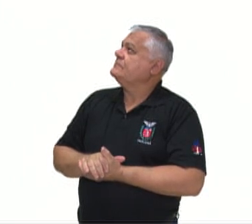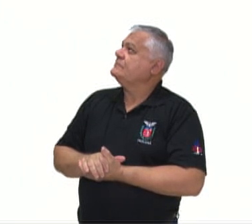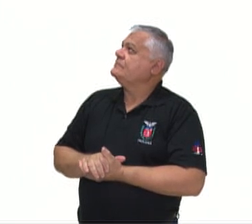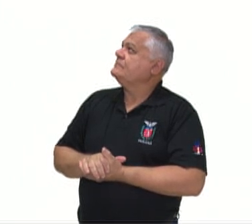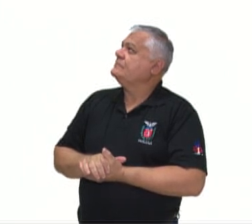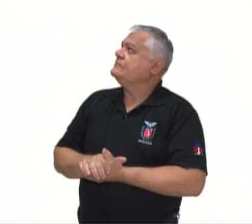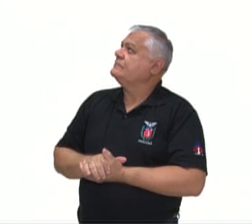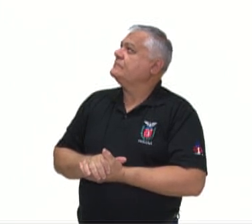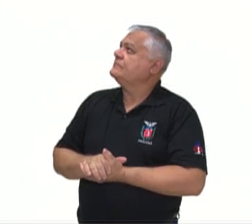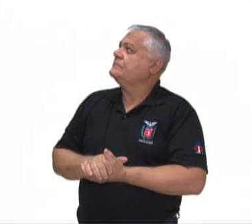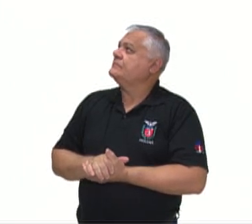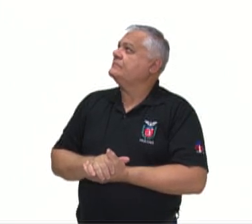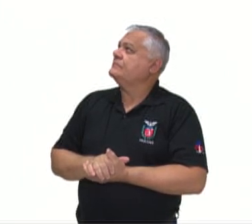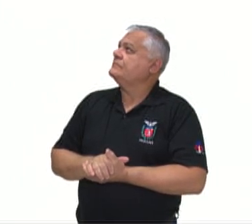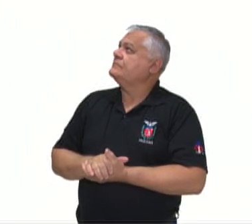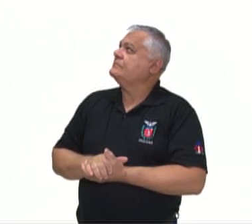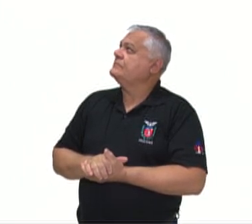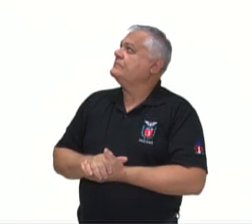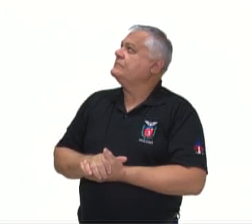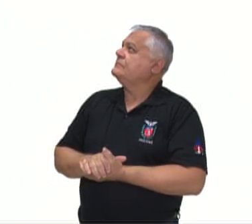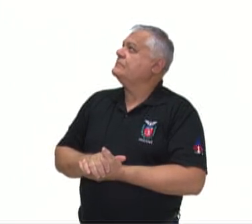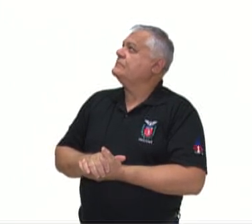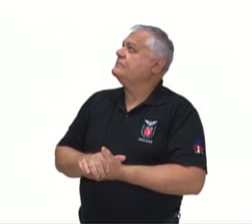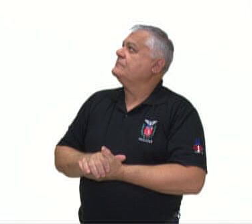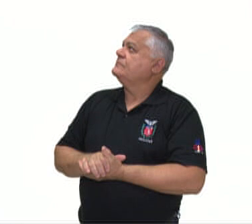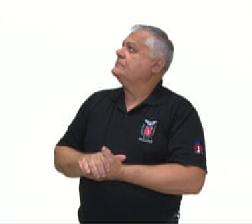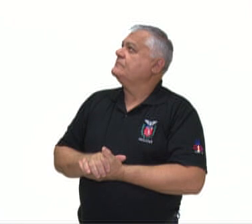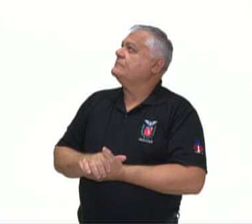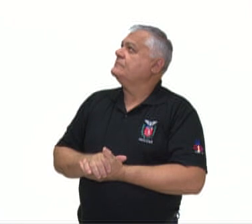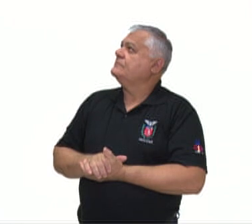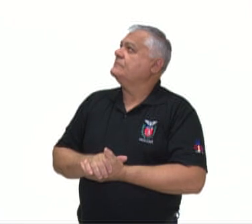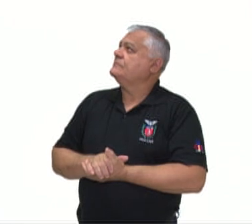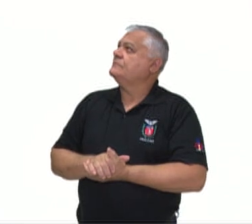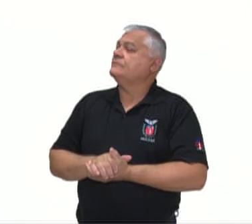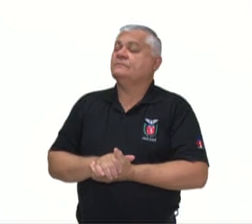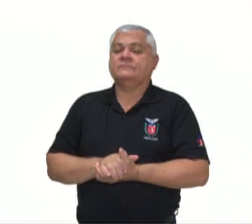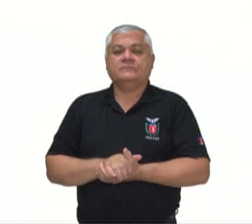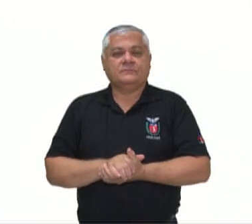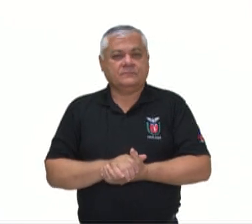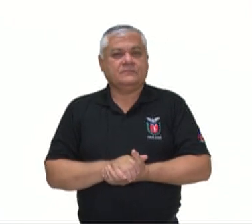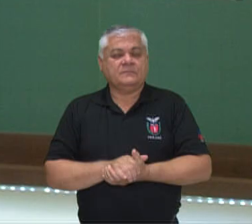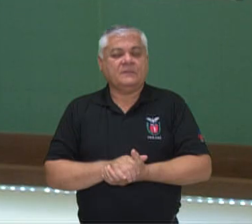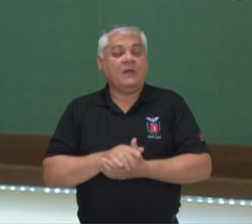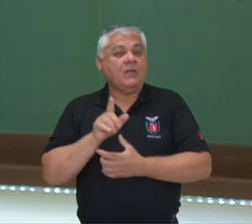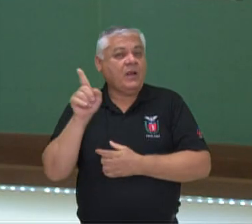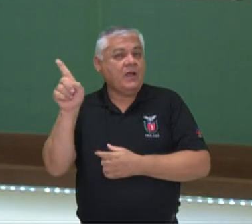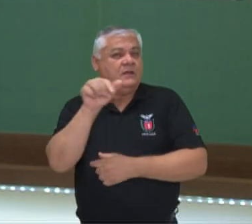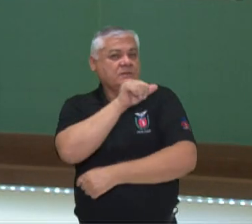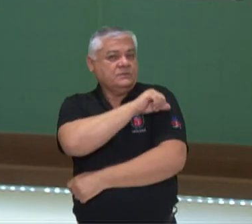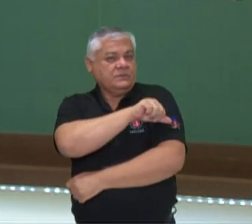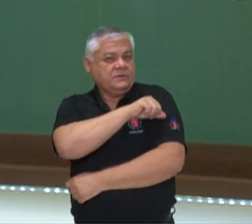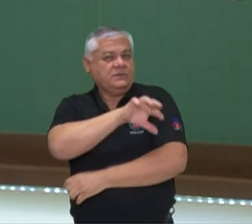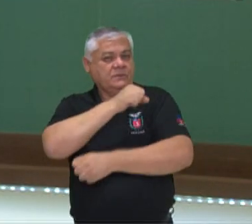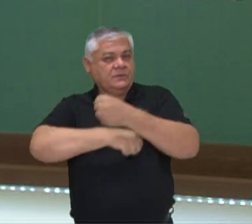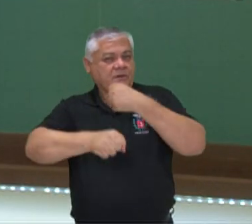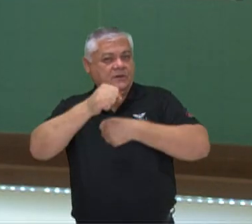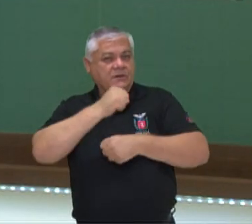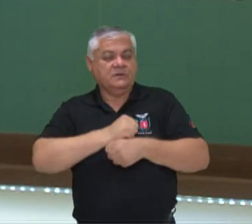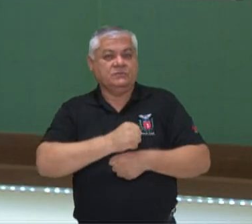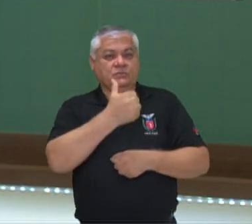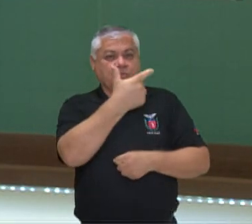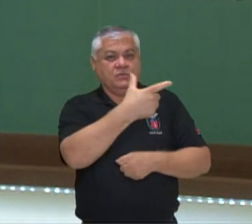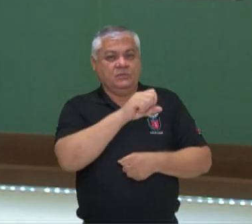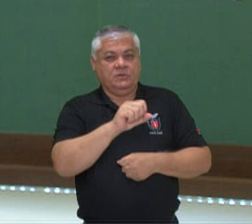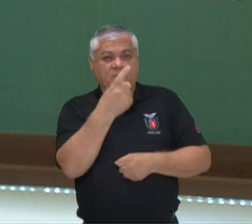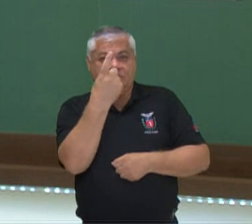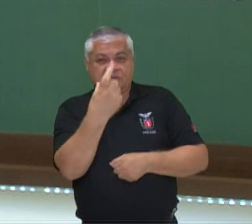digital platforms, as well as engagement on social media. Então, os Jogos do Rio de Janeiro 2016 foi o mais